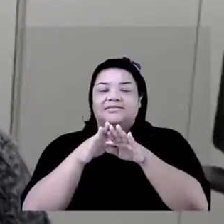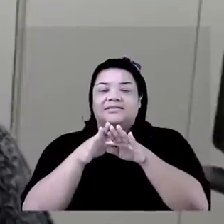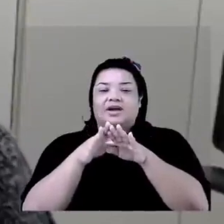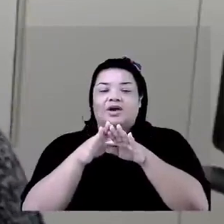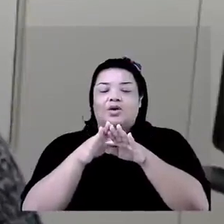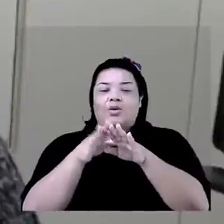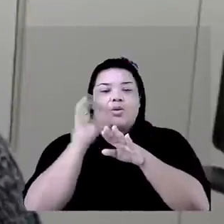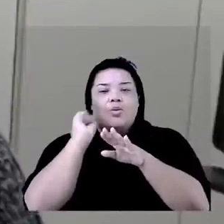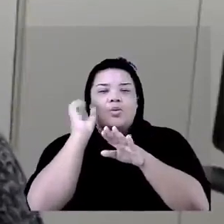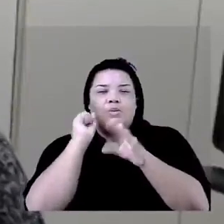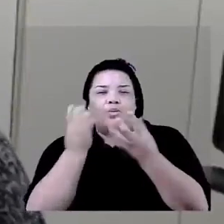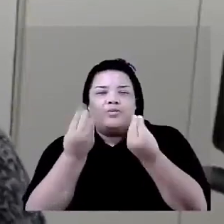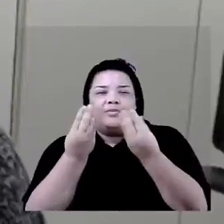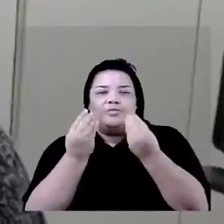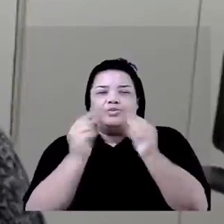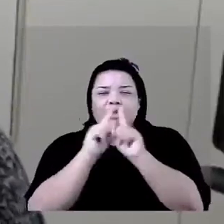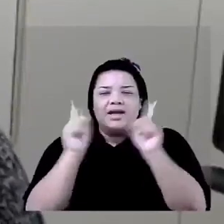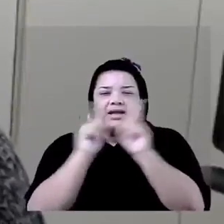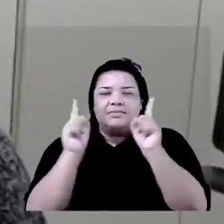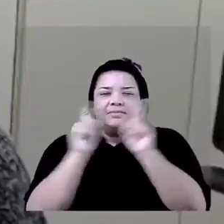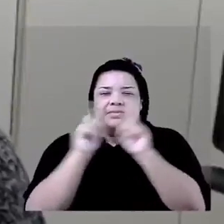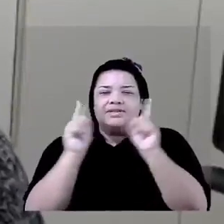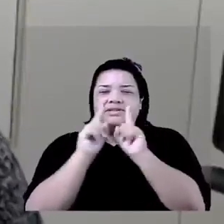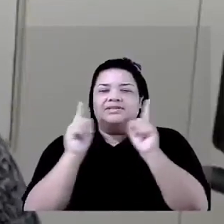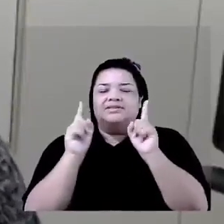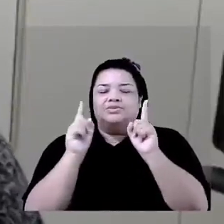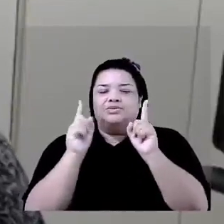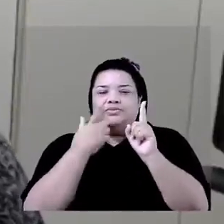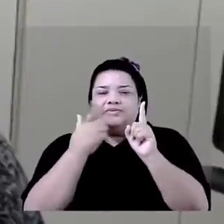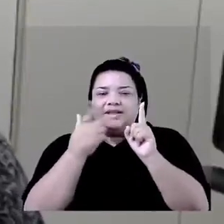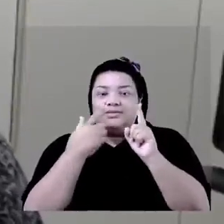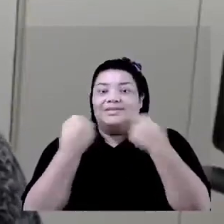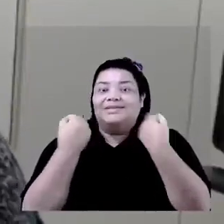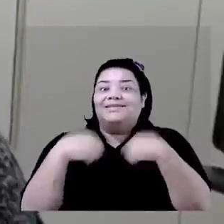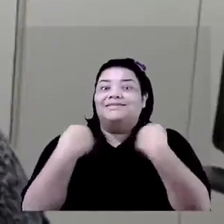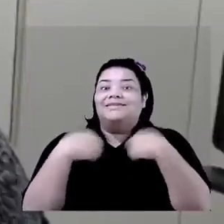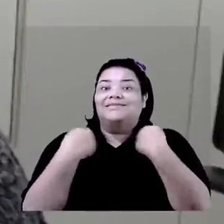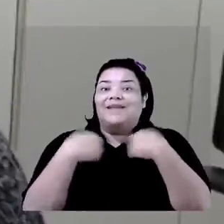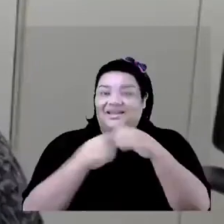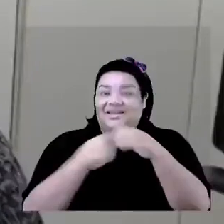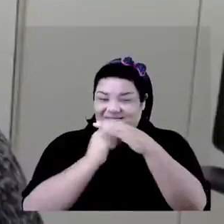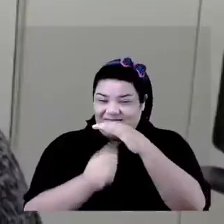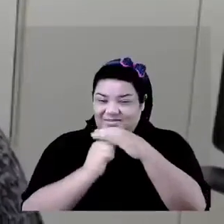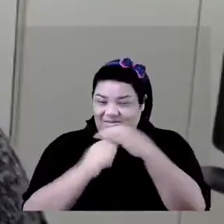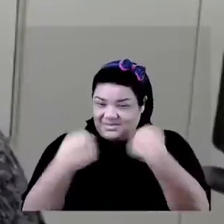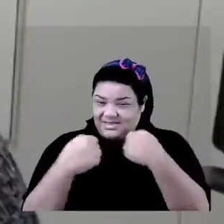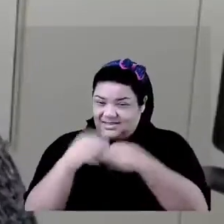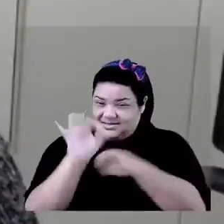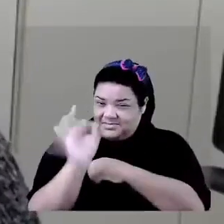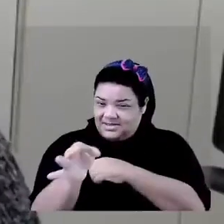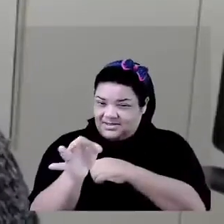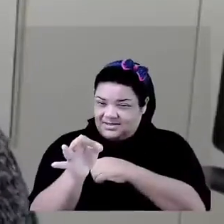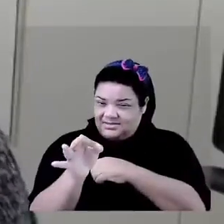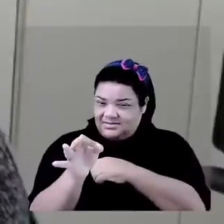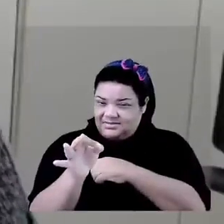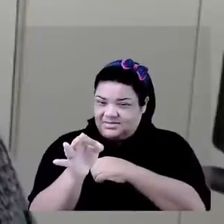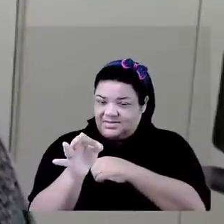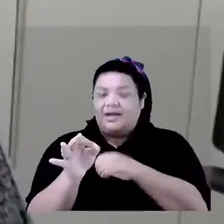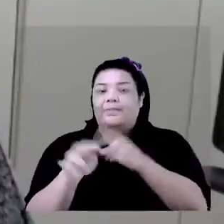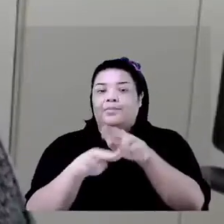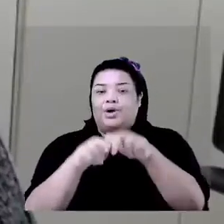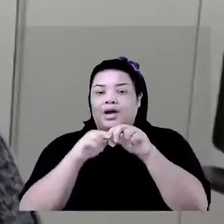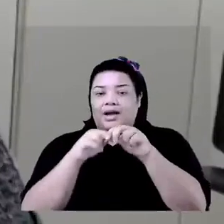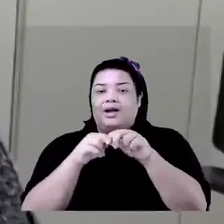públicos reclamando, né? As pessoas que trabalham lá com relação à necessidade desses investimentos para a mudança, né, do perfil de consumo dentro de um